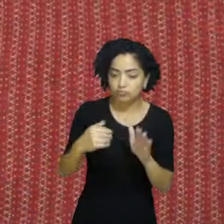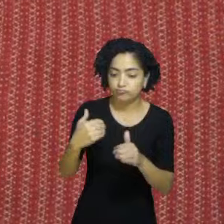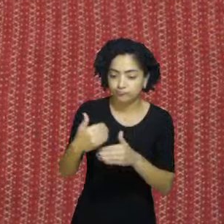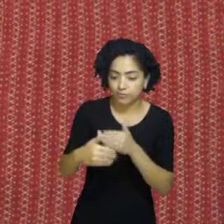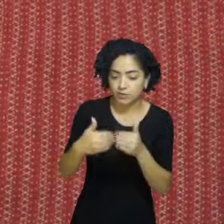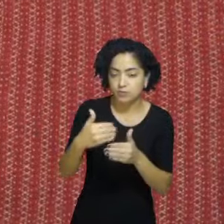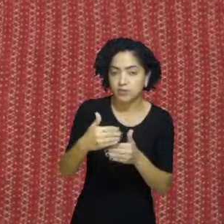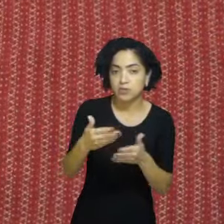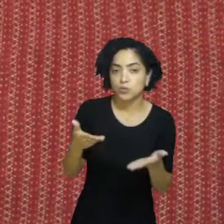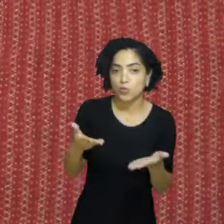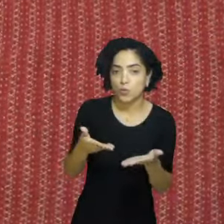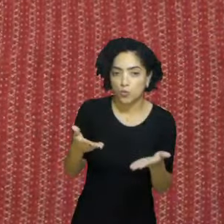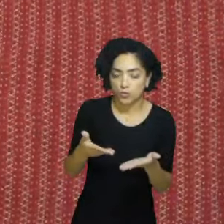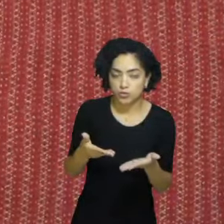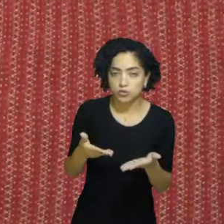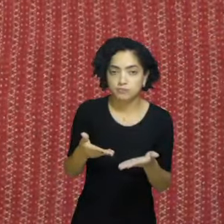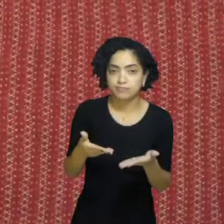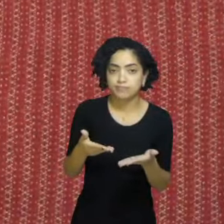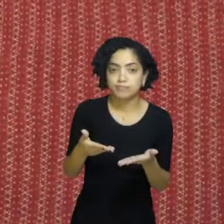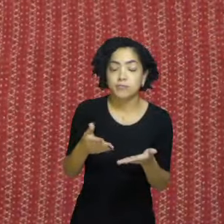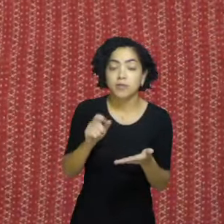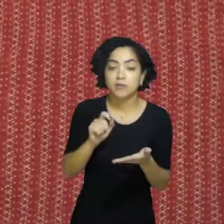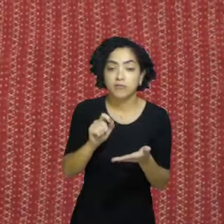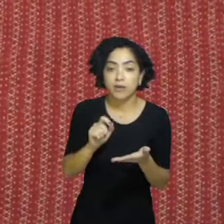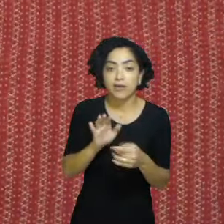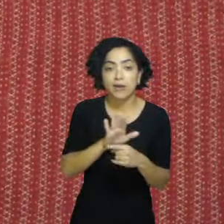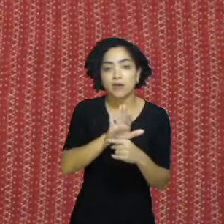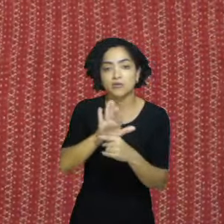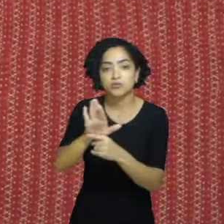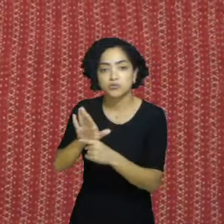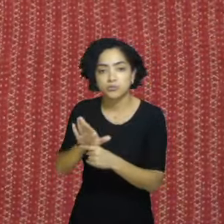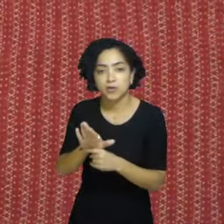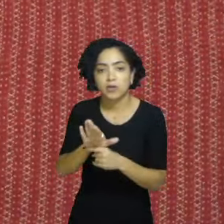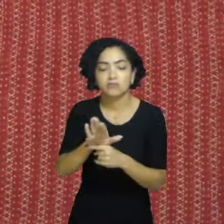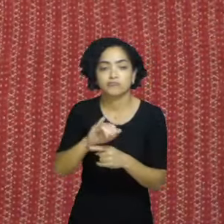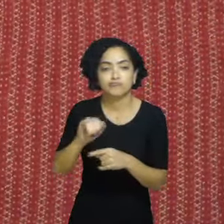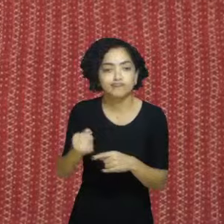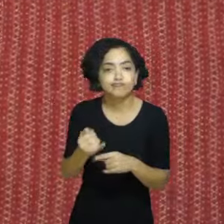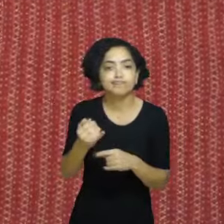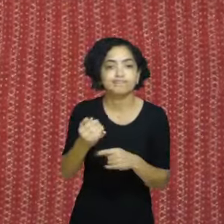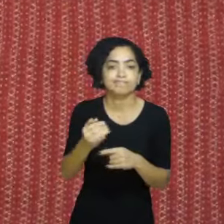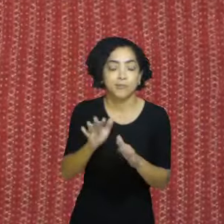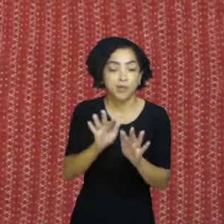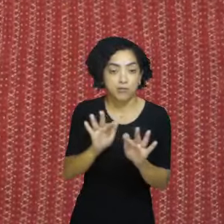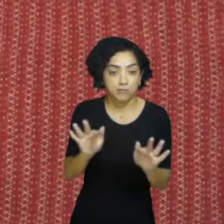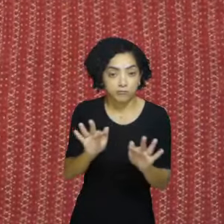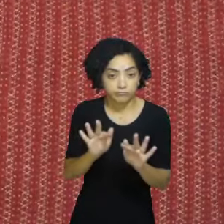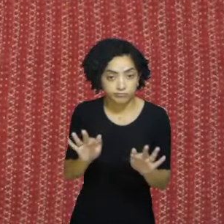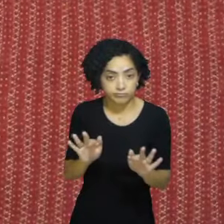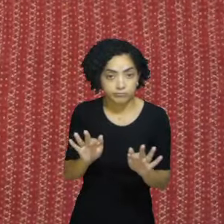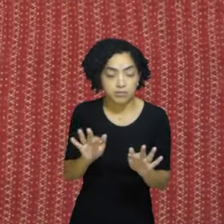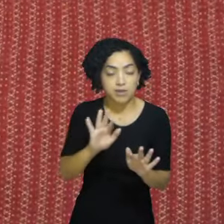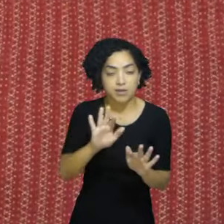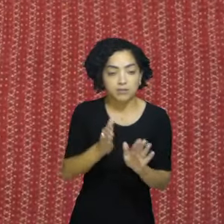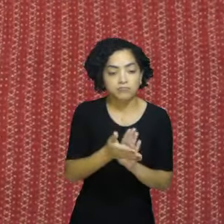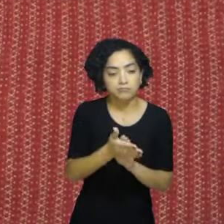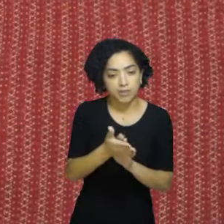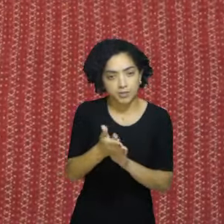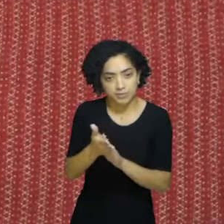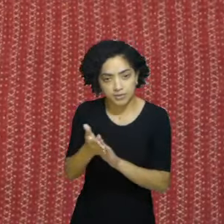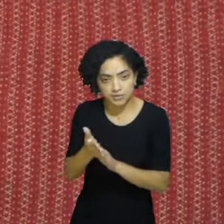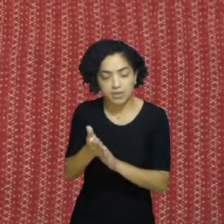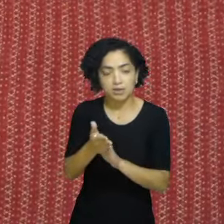casa, simplifica, e nós temos que oportunizar essa simplificação. O que nós temos aqui é que parabenizar aqueles